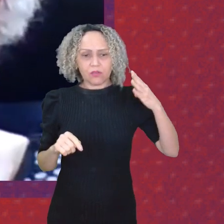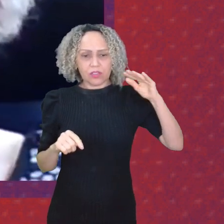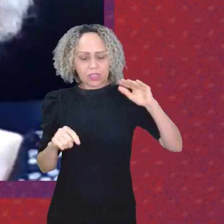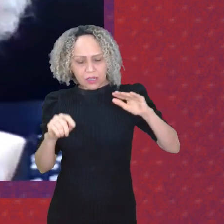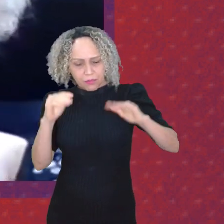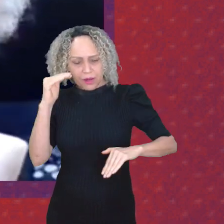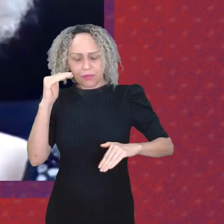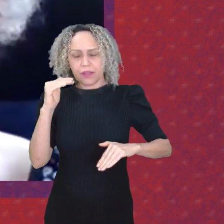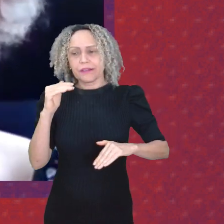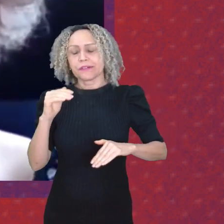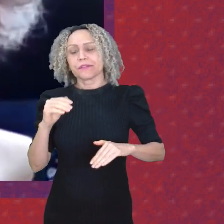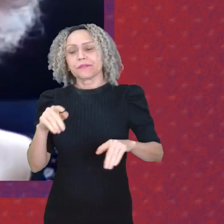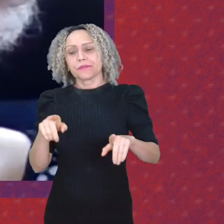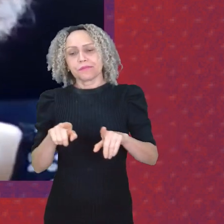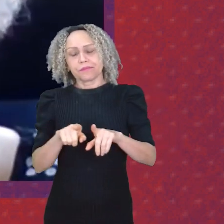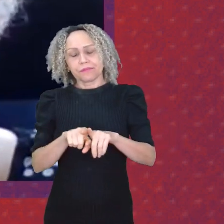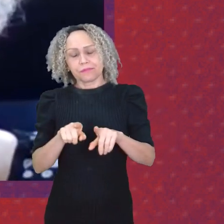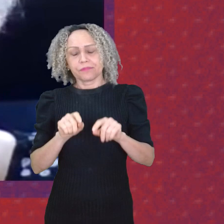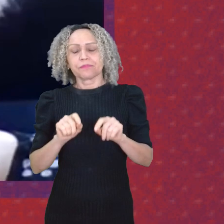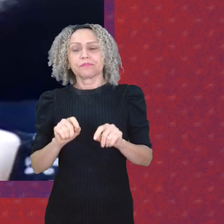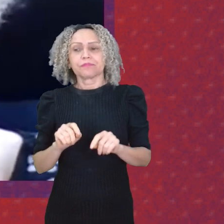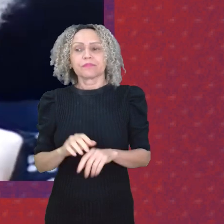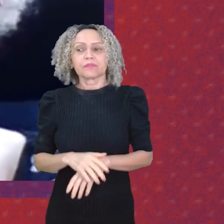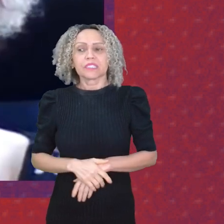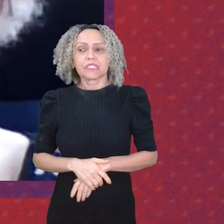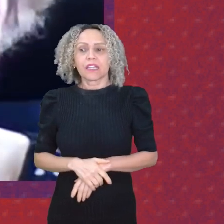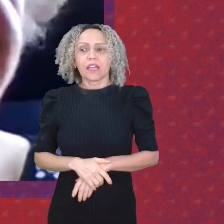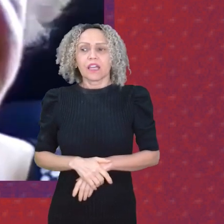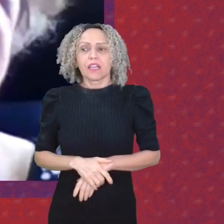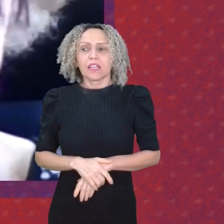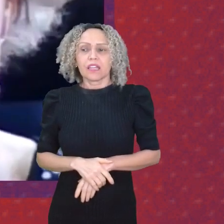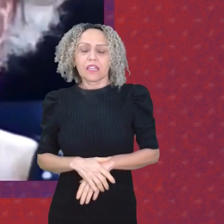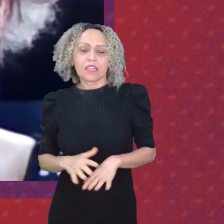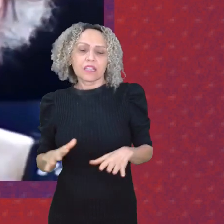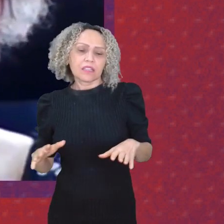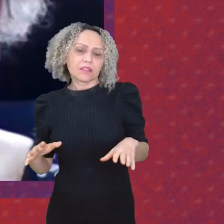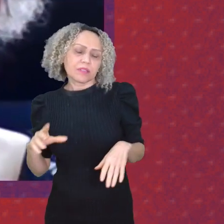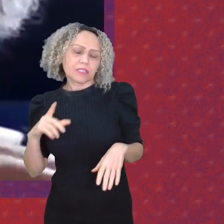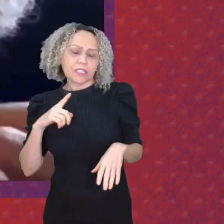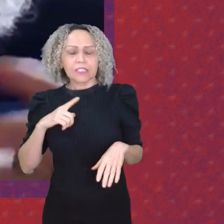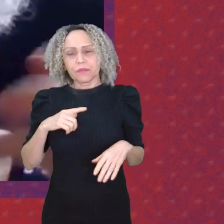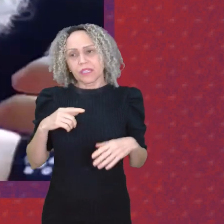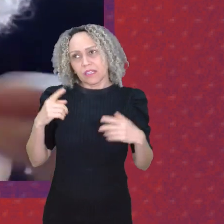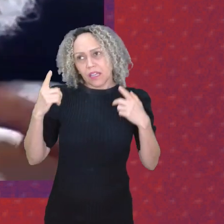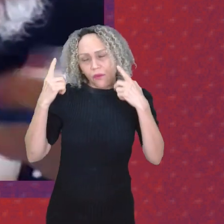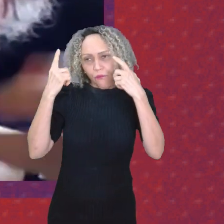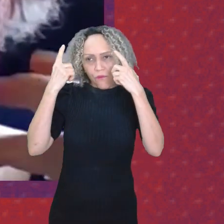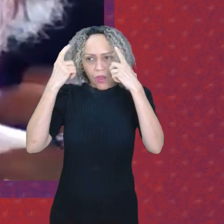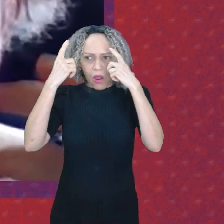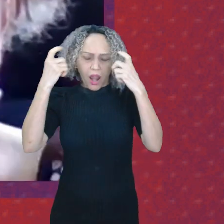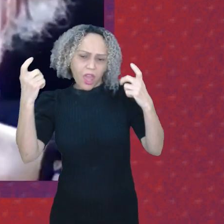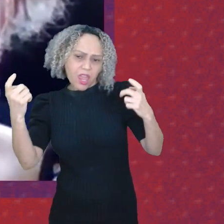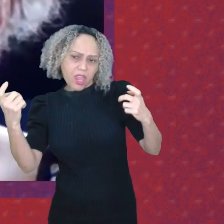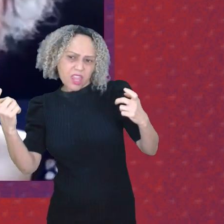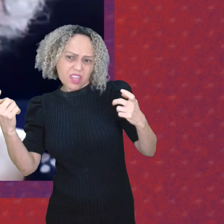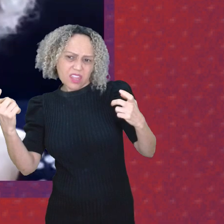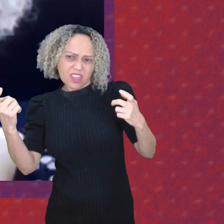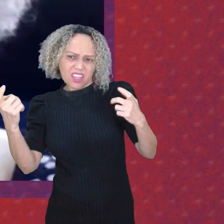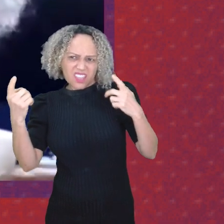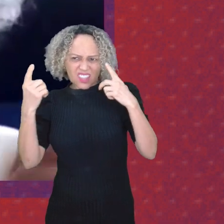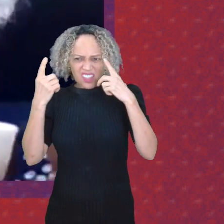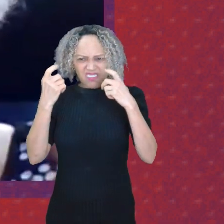Temos a violência psicológica, aquela que você é